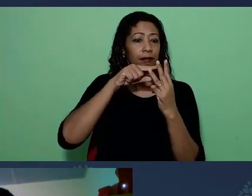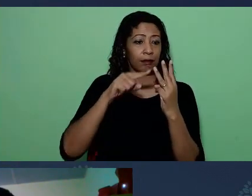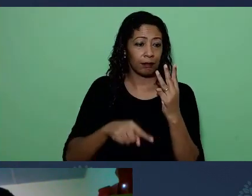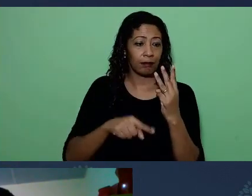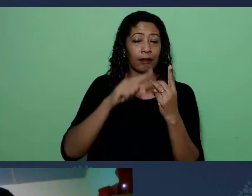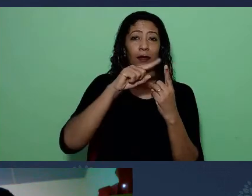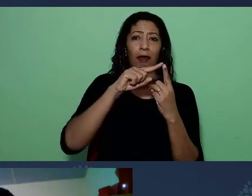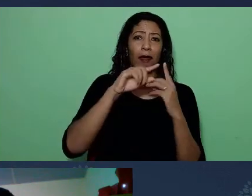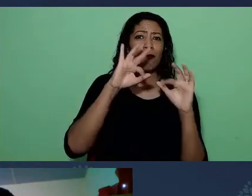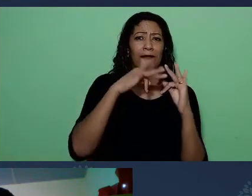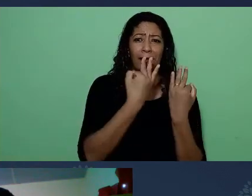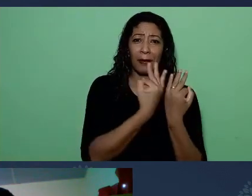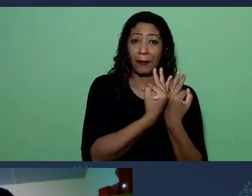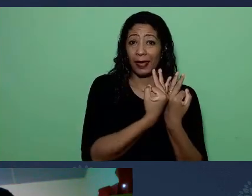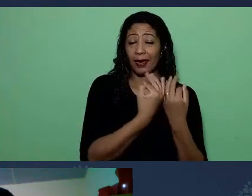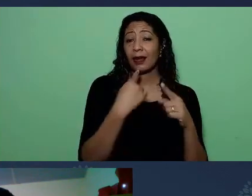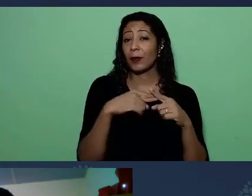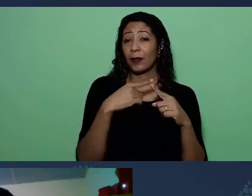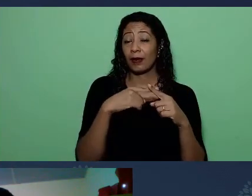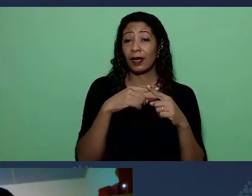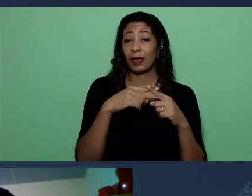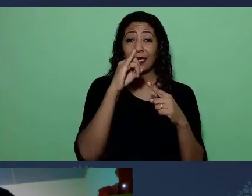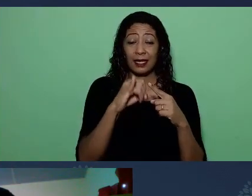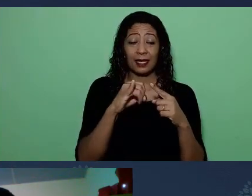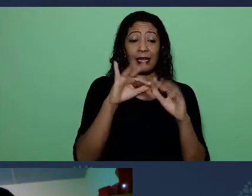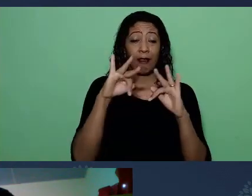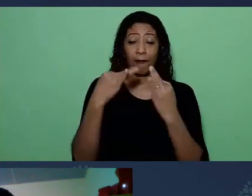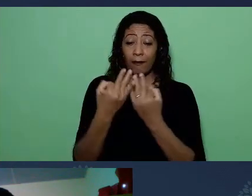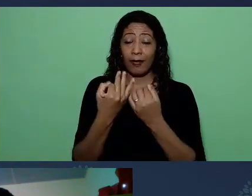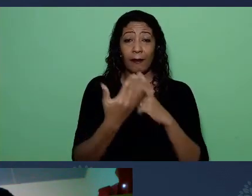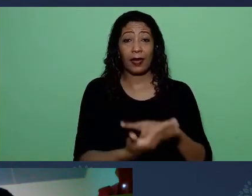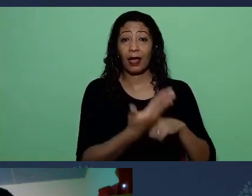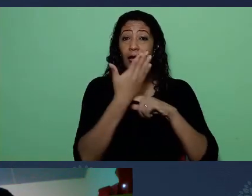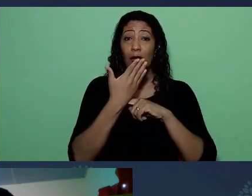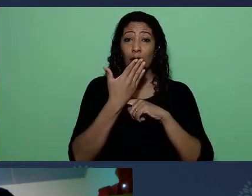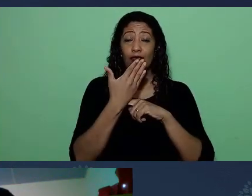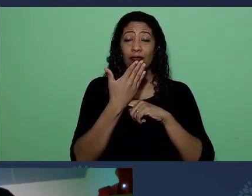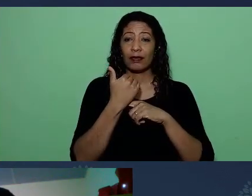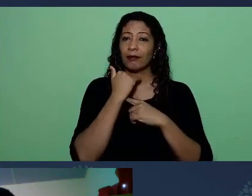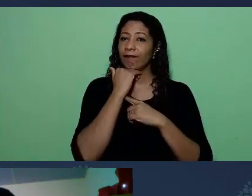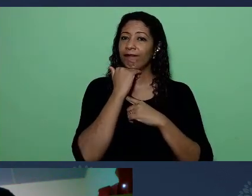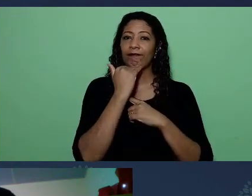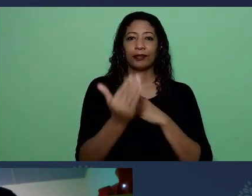primeiro lugar, porque sem a parceria da família, não tem chance.